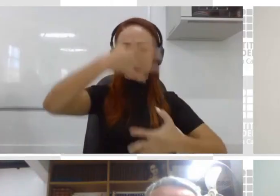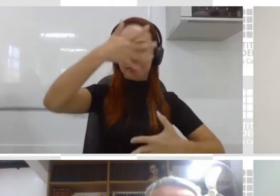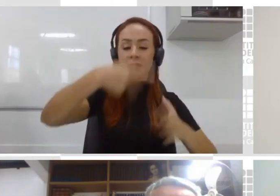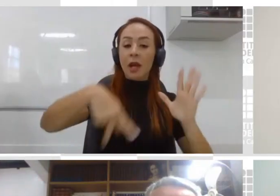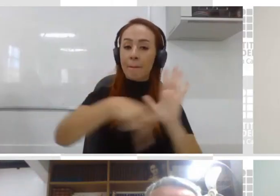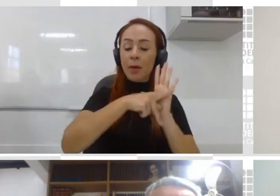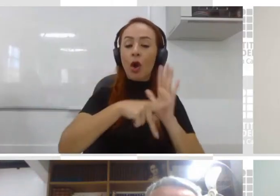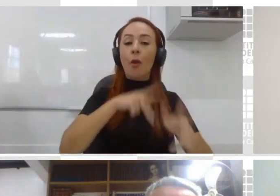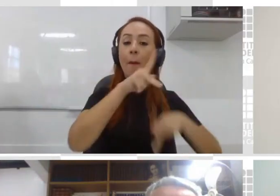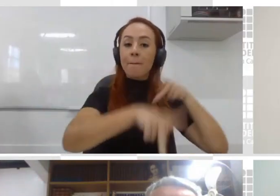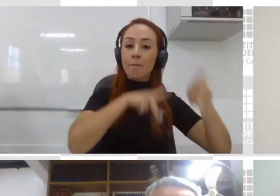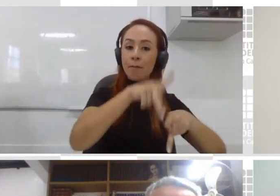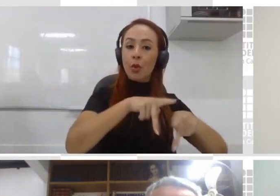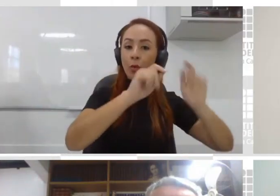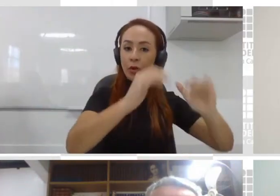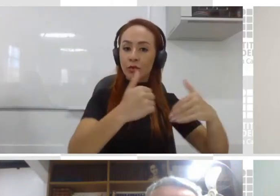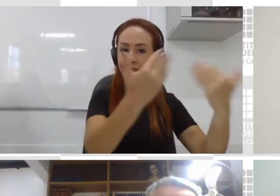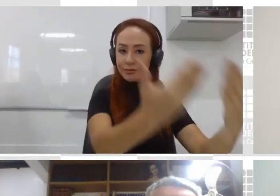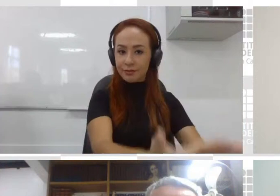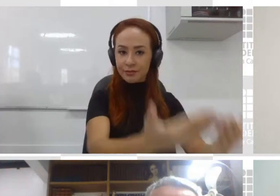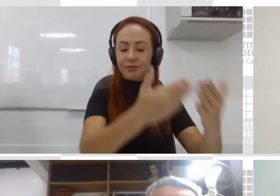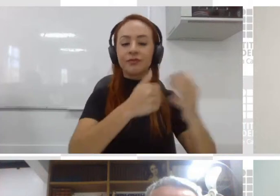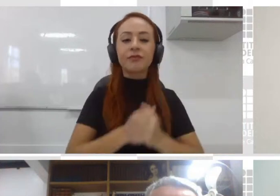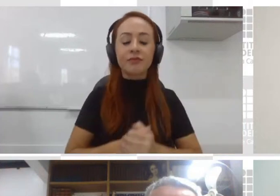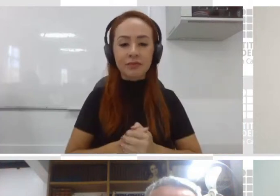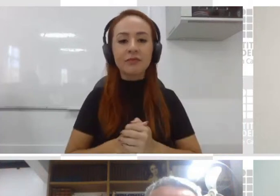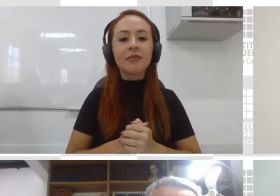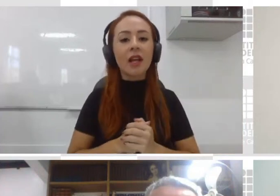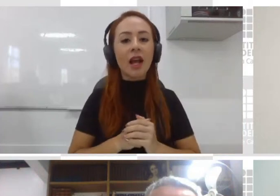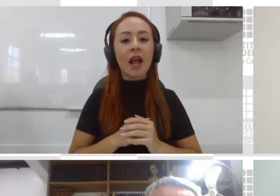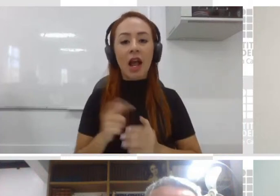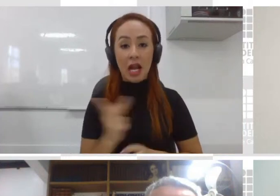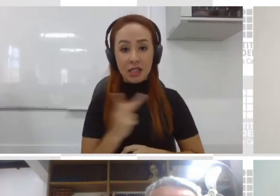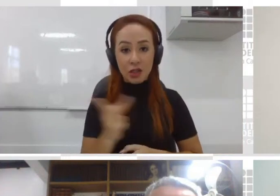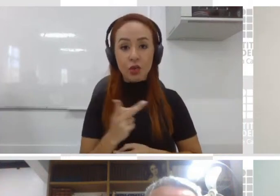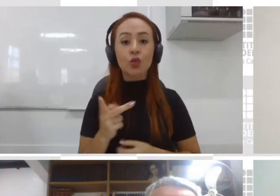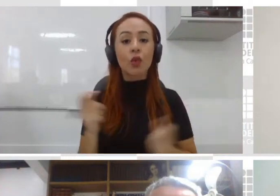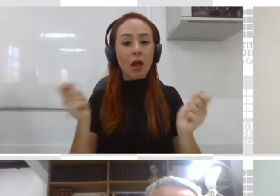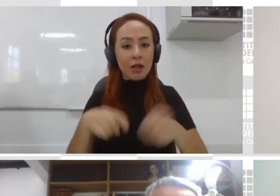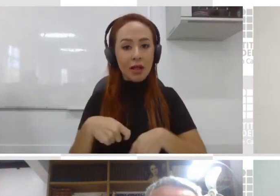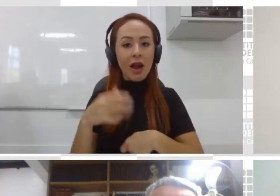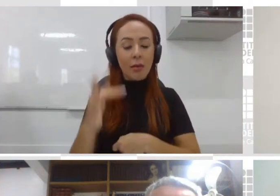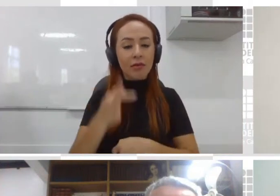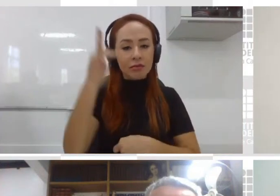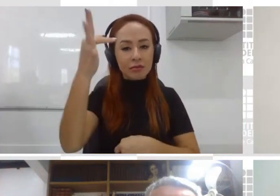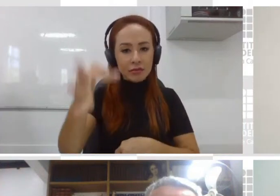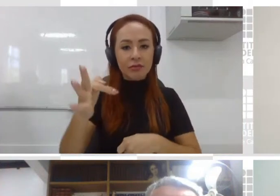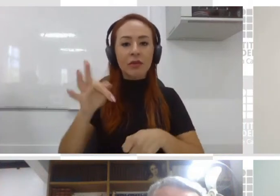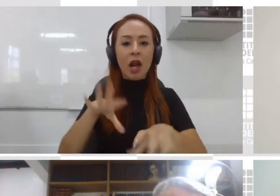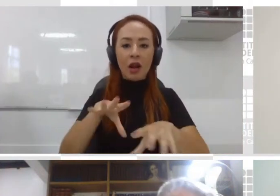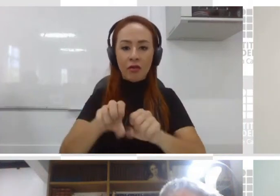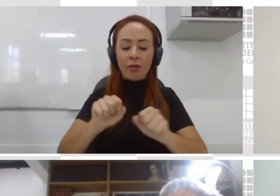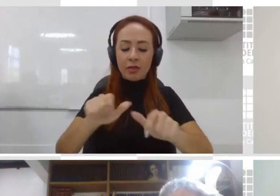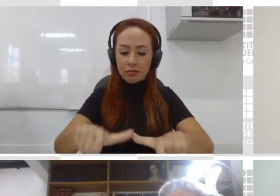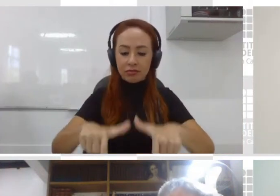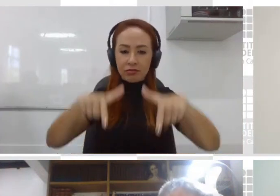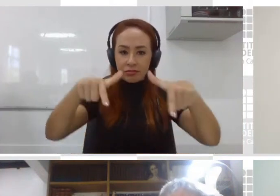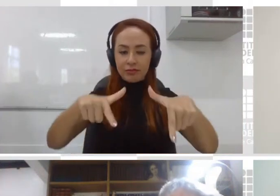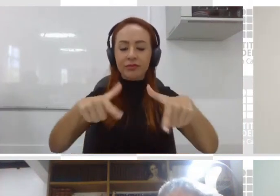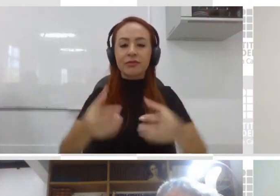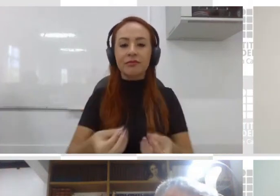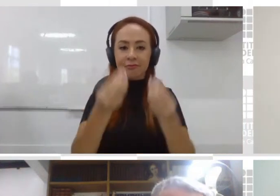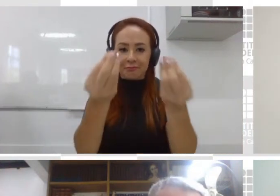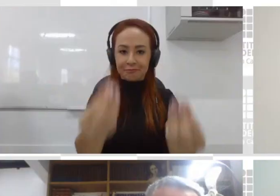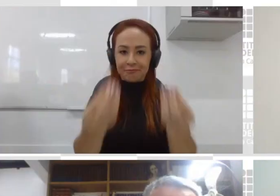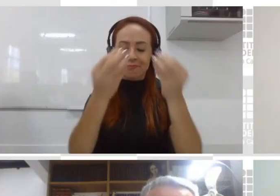quem assim desejar. Então, muito obrigada, professor, e lhe passo a palavra, então, para as suas considerações.